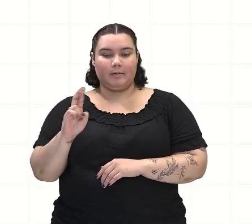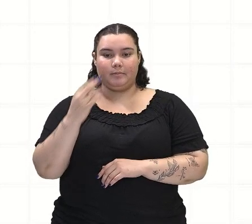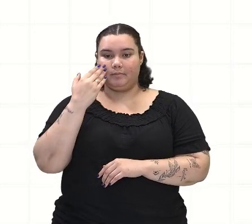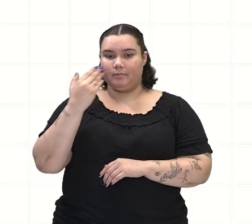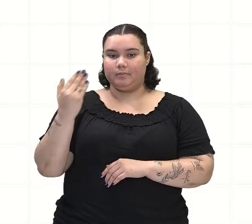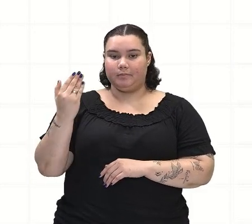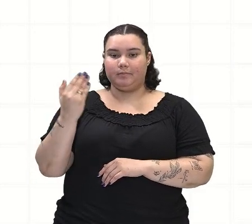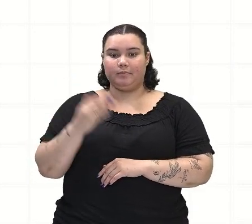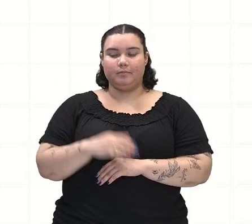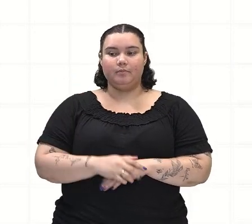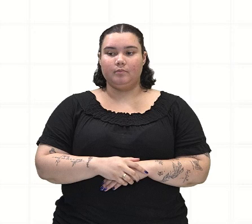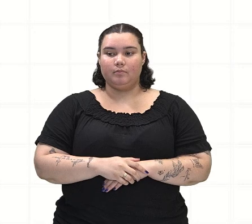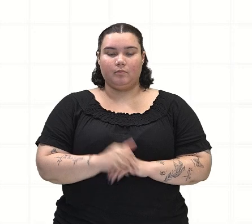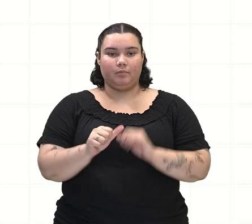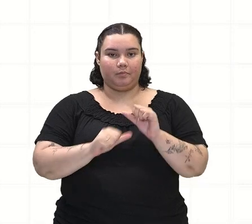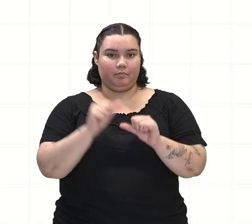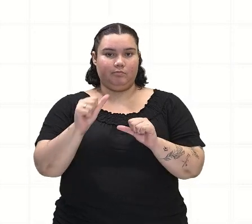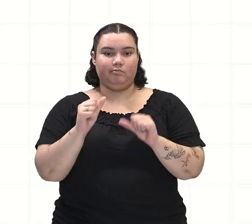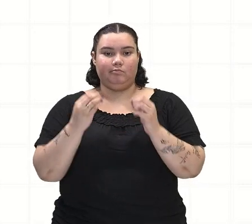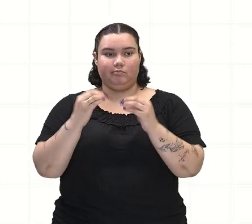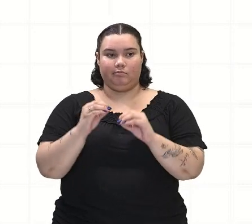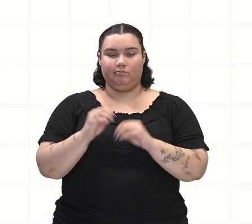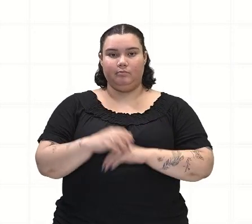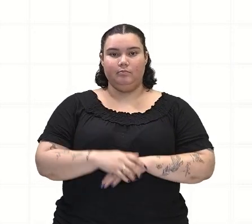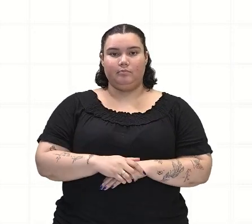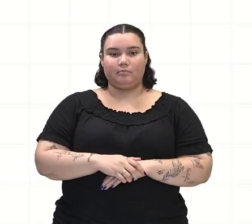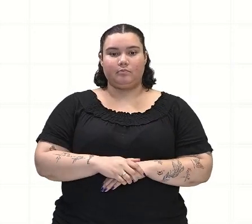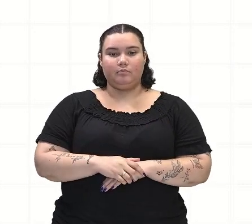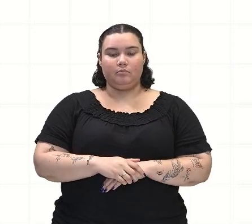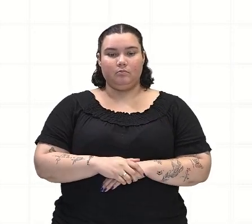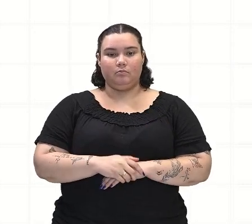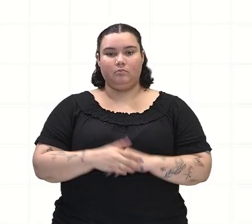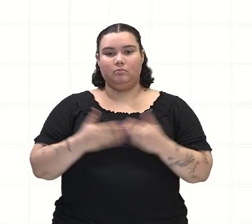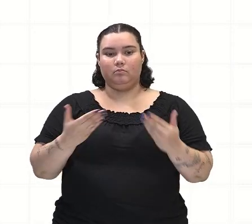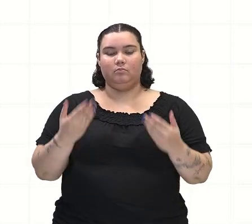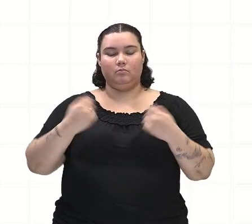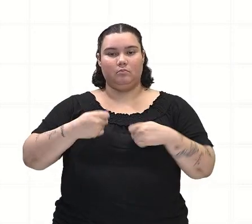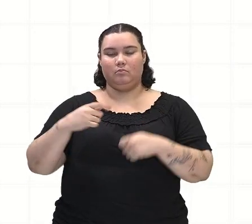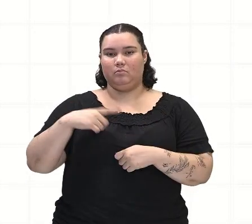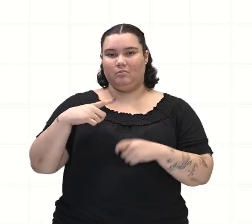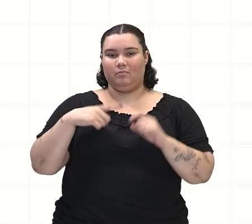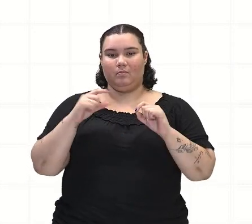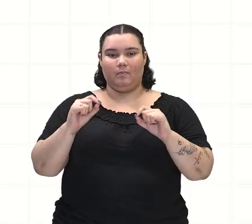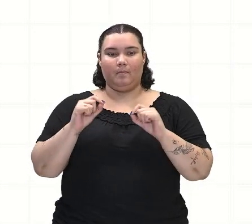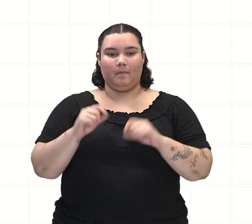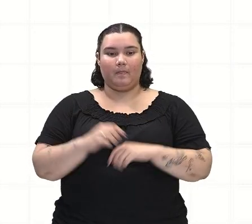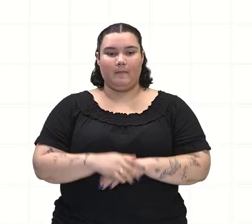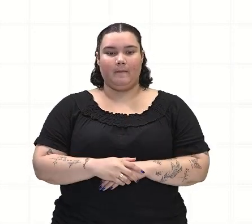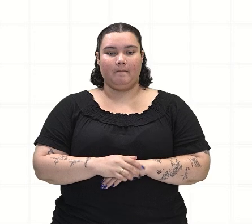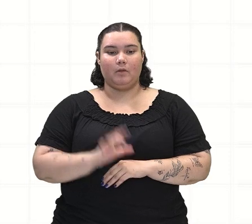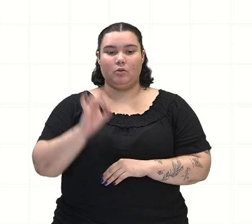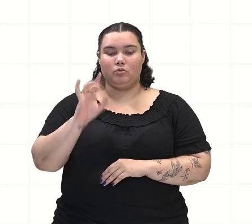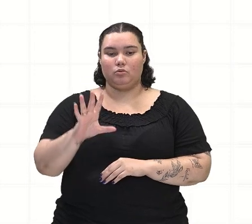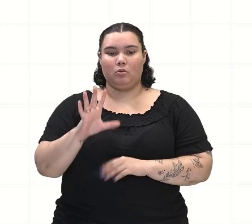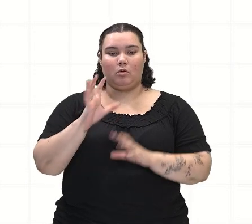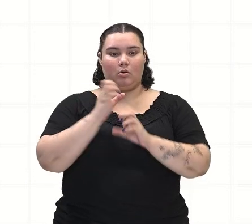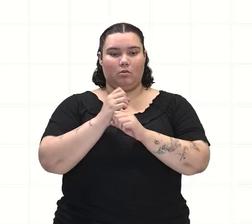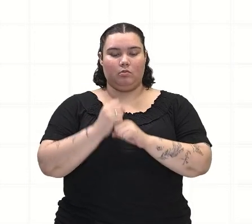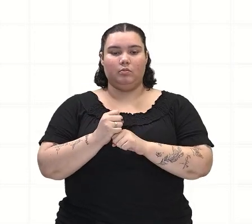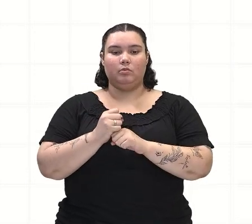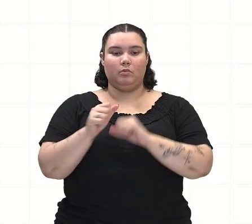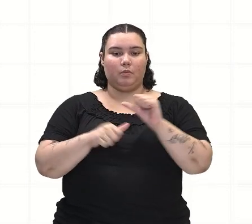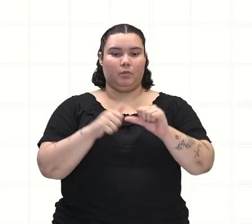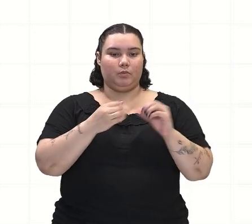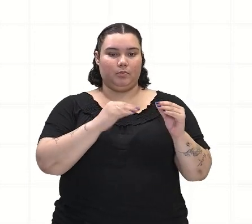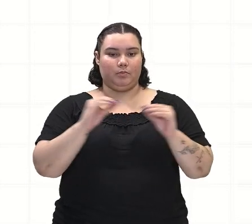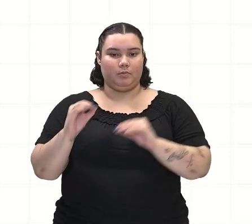2R. Então, vou substituir por 2R. O que a gente vai ter aqui? A gente vai só calcular o que a gente substituiu